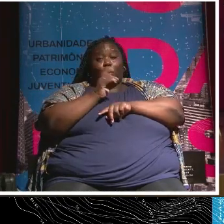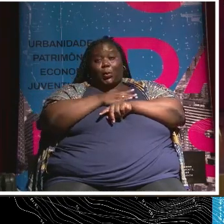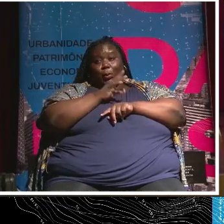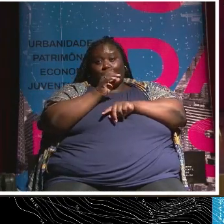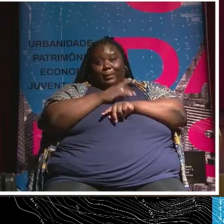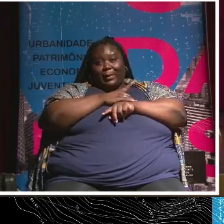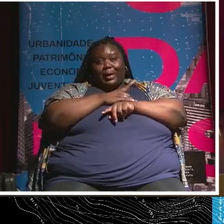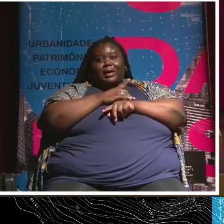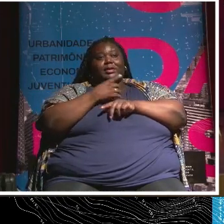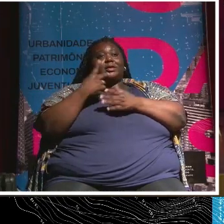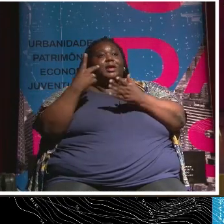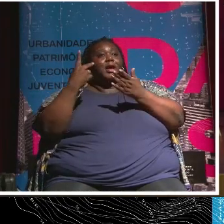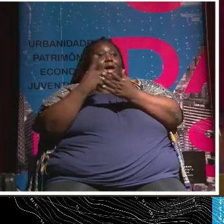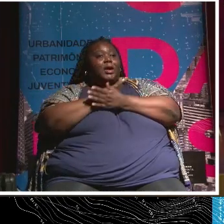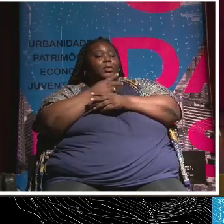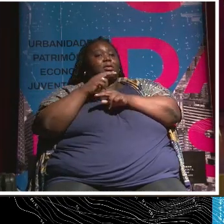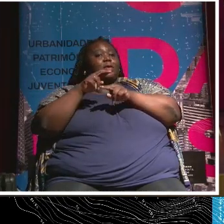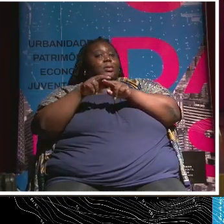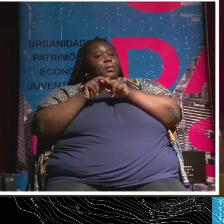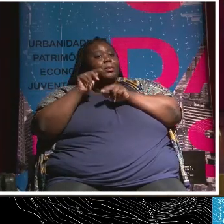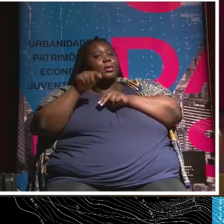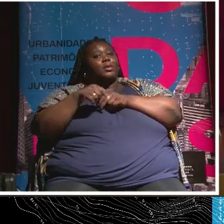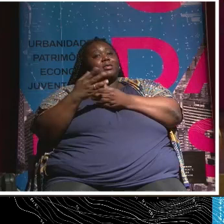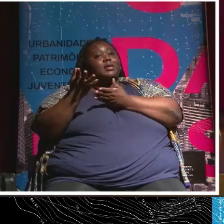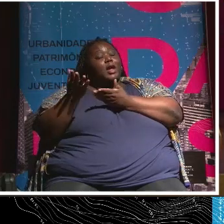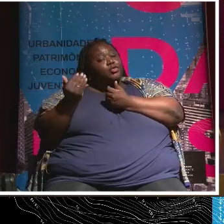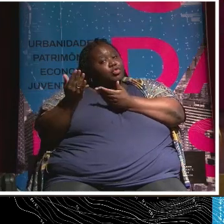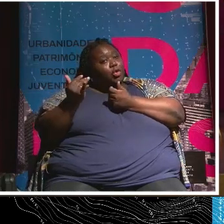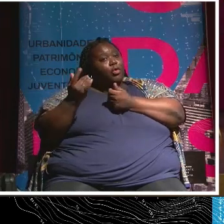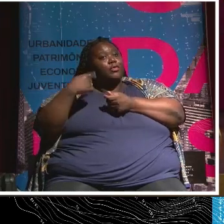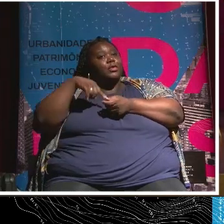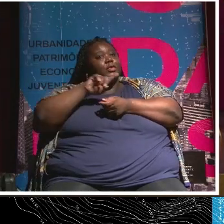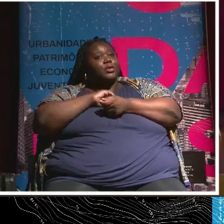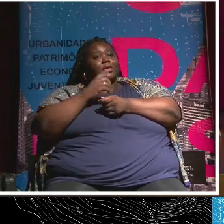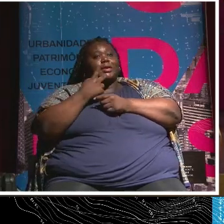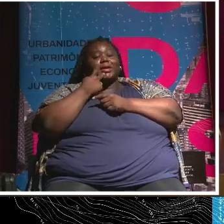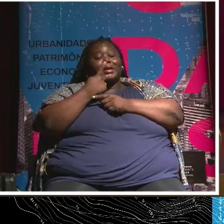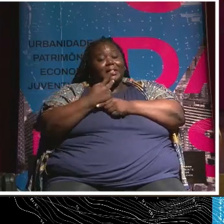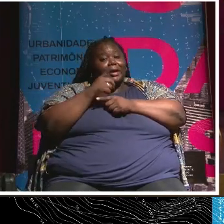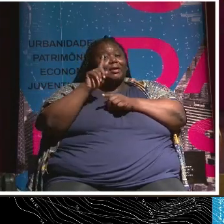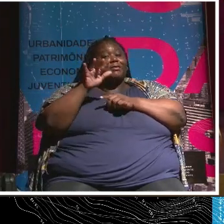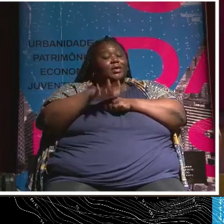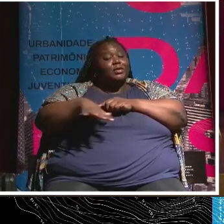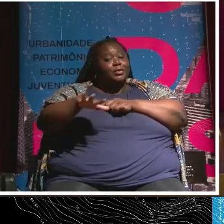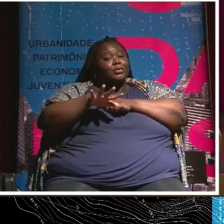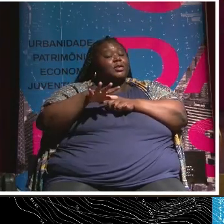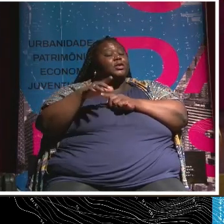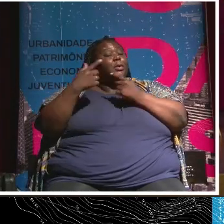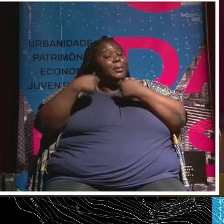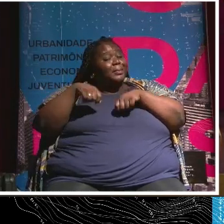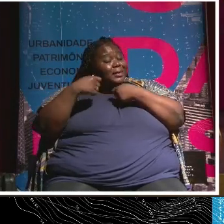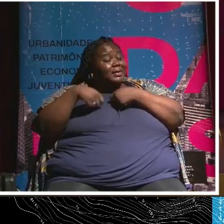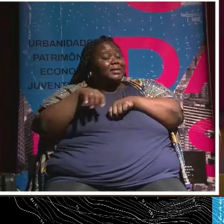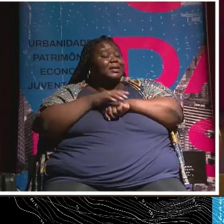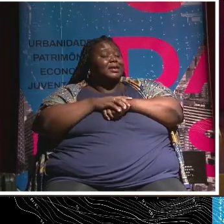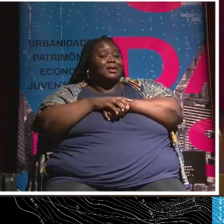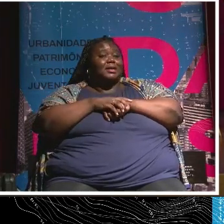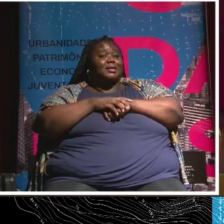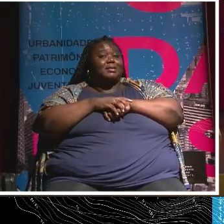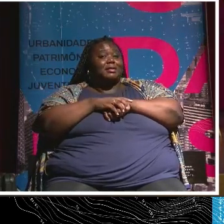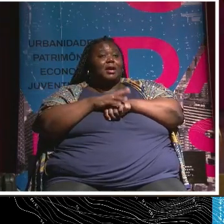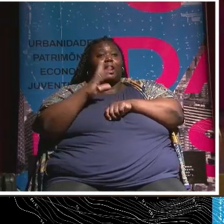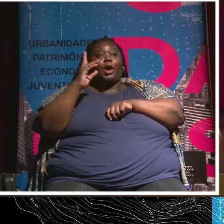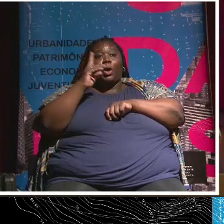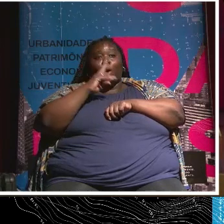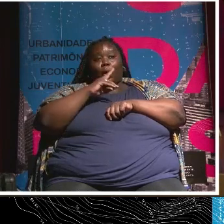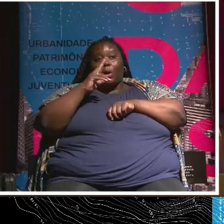amedrontamento que se estabelece a partir, principalmente da juventude, a gente está falando aí de um setor social que a gente precisa